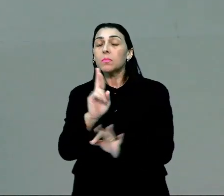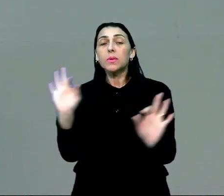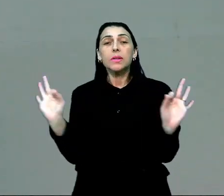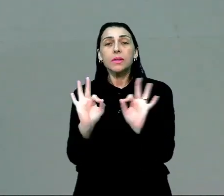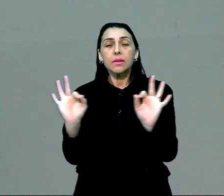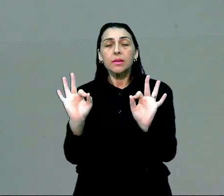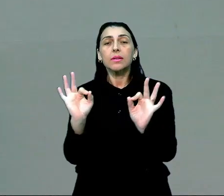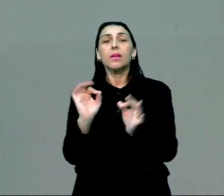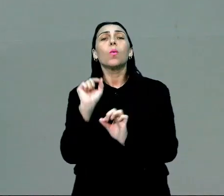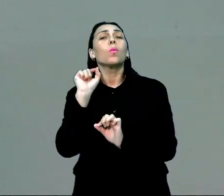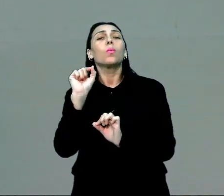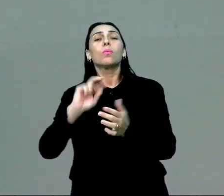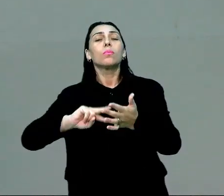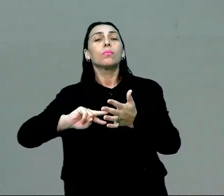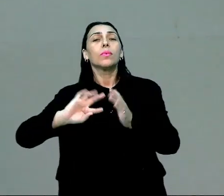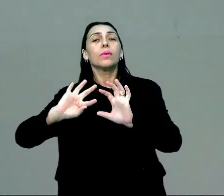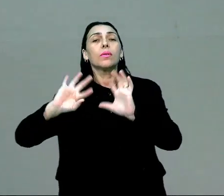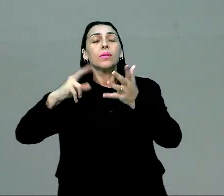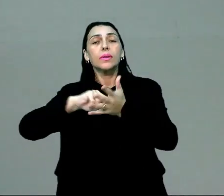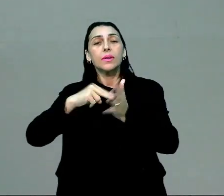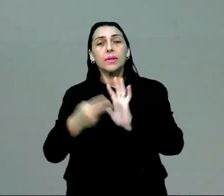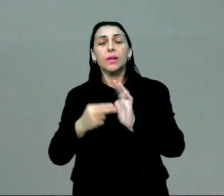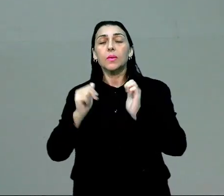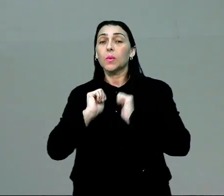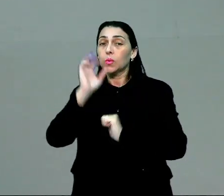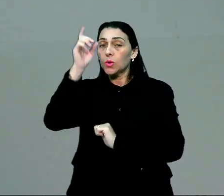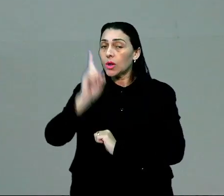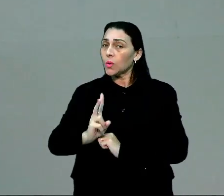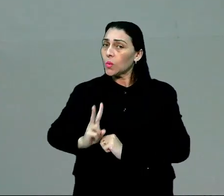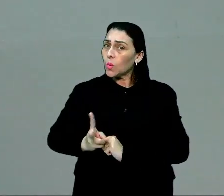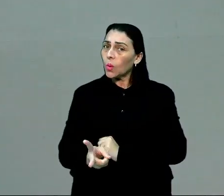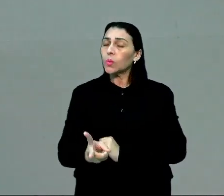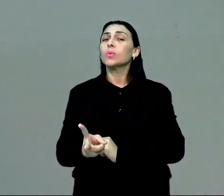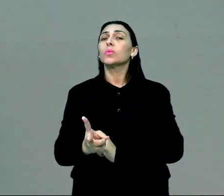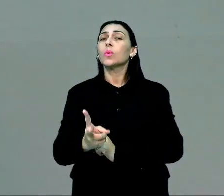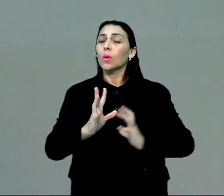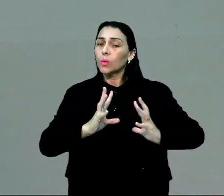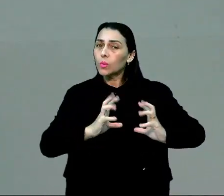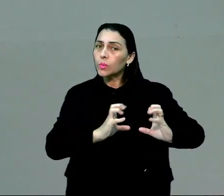responde por isso, o que acontece? Ele vai se sentir no direito de continuar